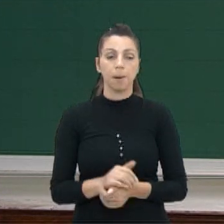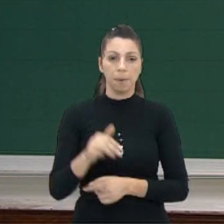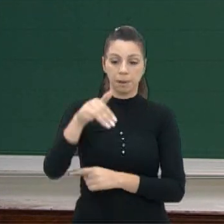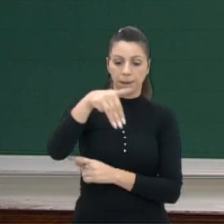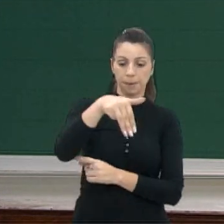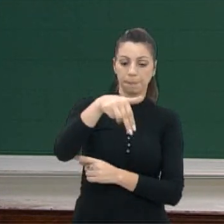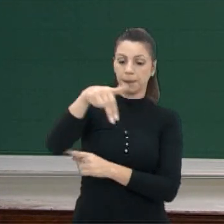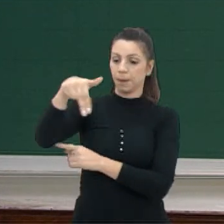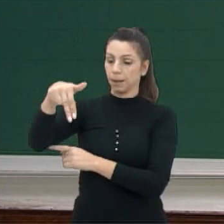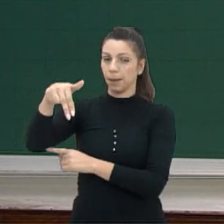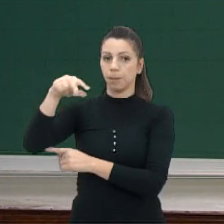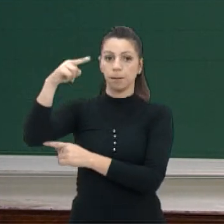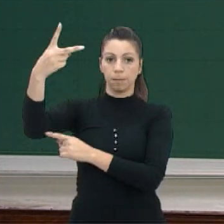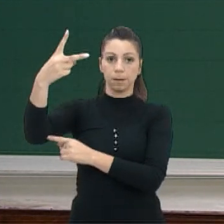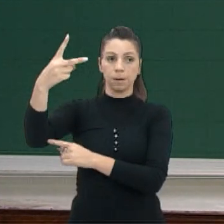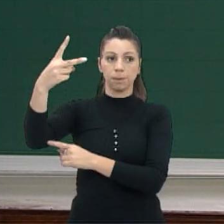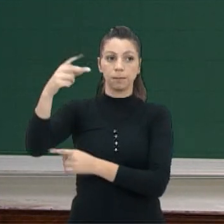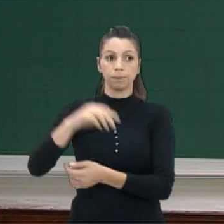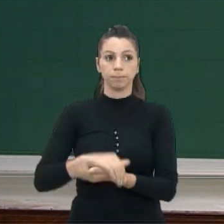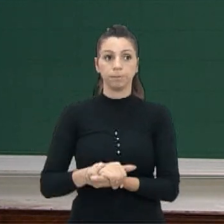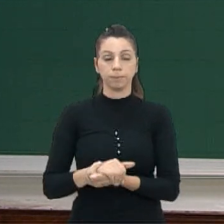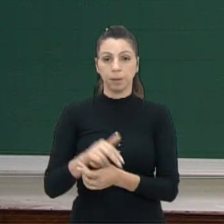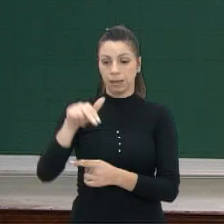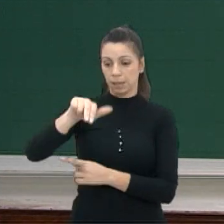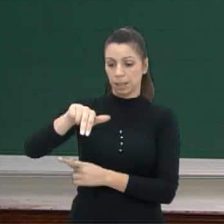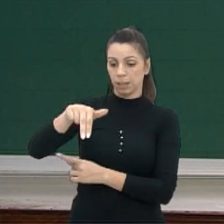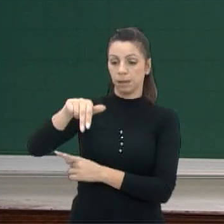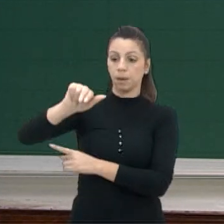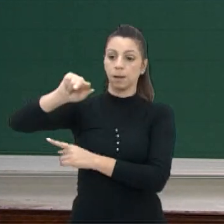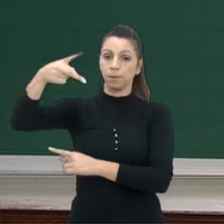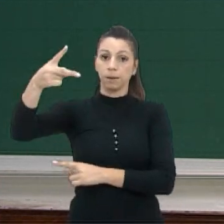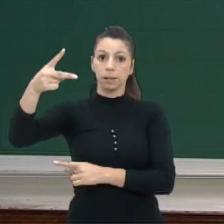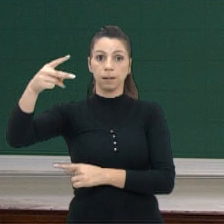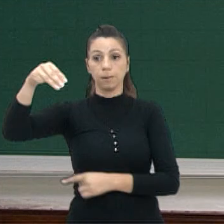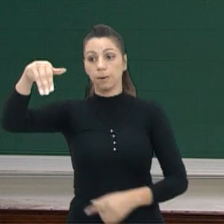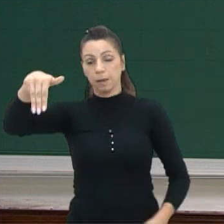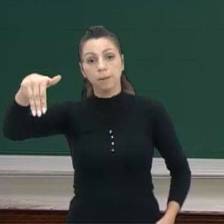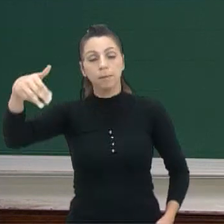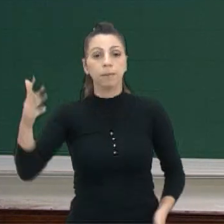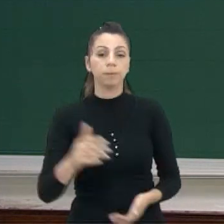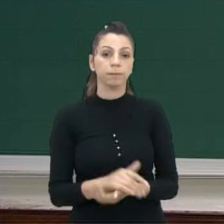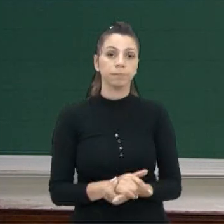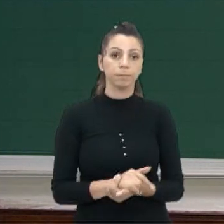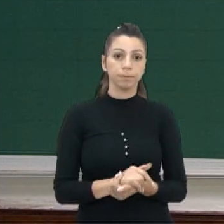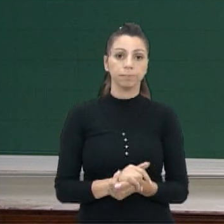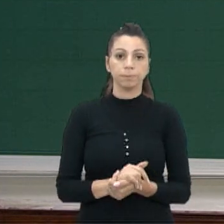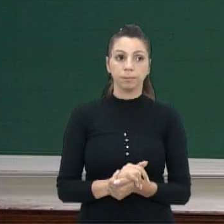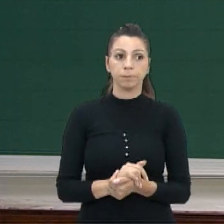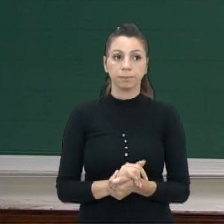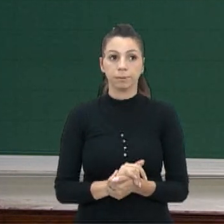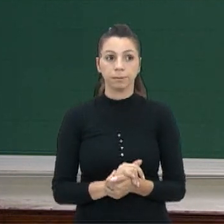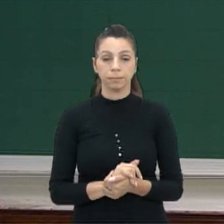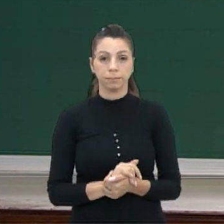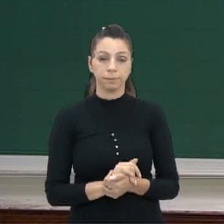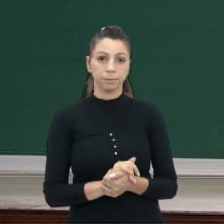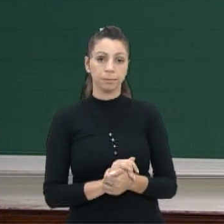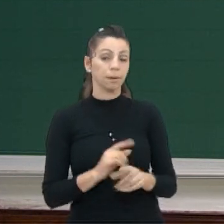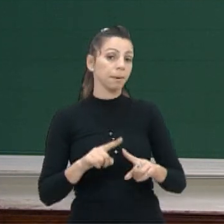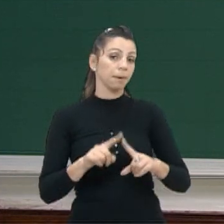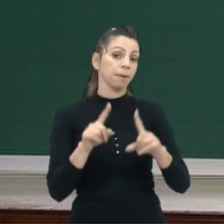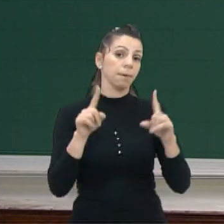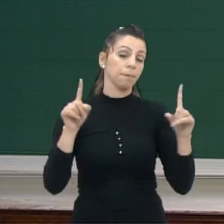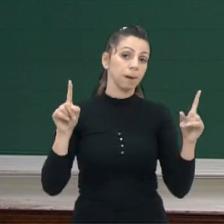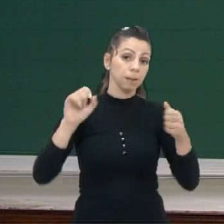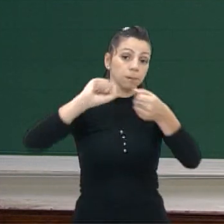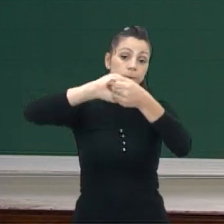quadrado. N ao quadrado, m. Já conversamos sobre isso. A ordem das letras não tem importância. Mas